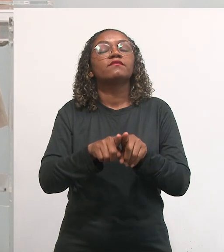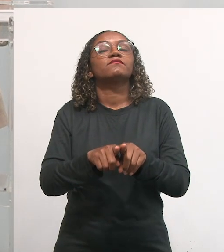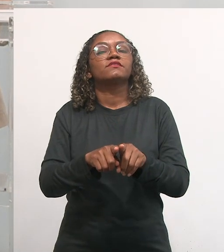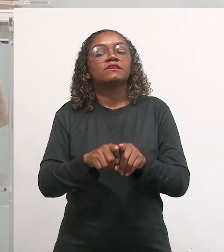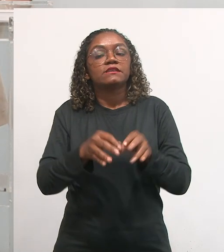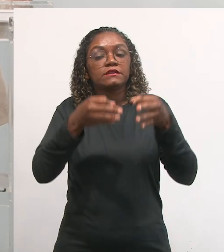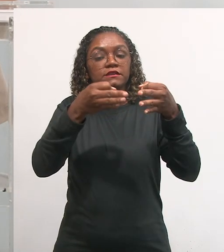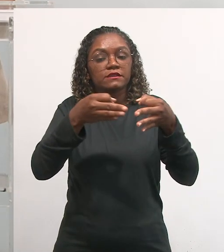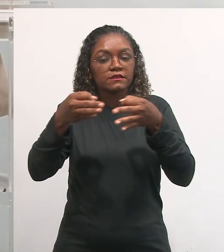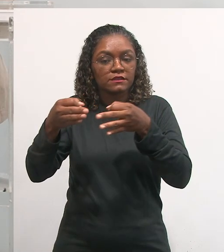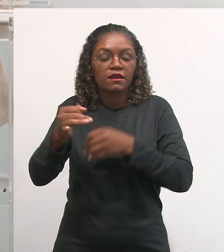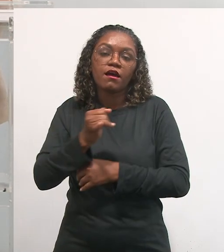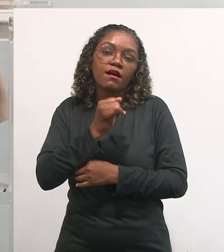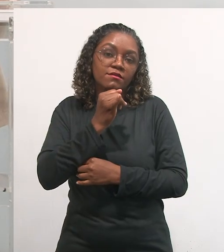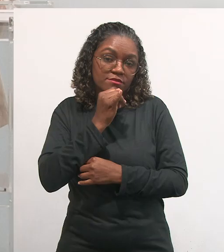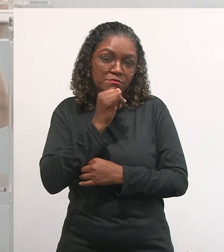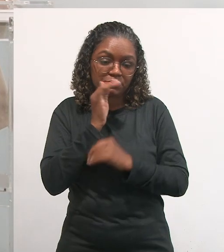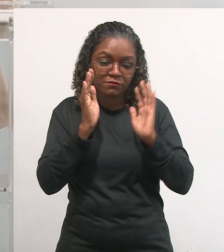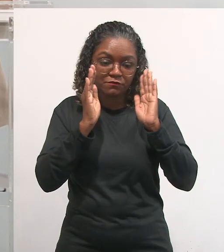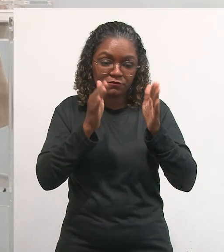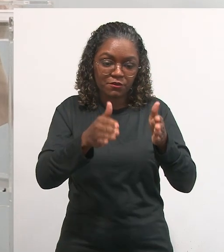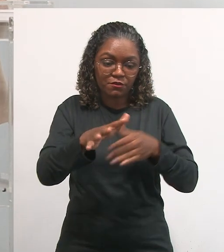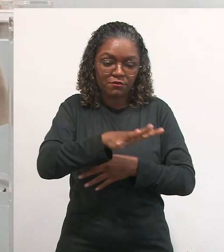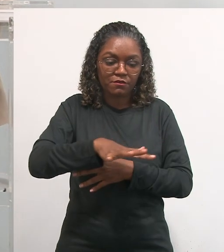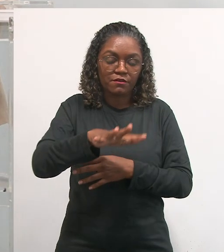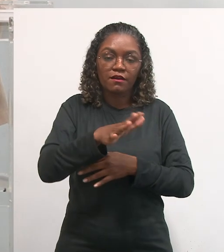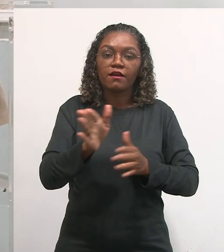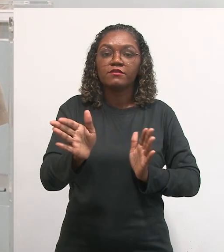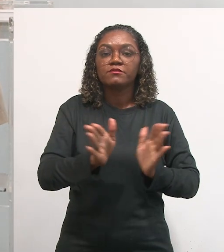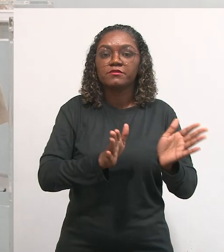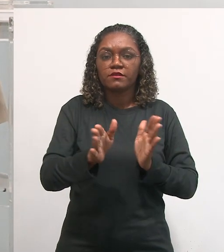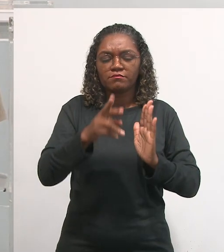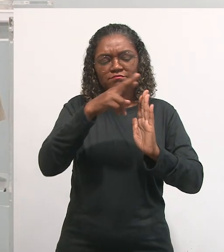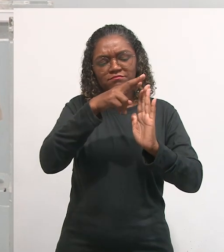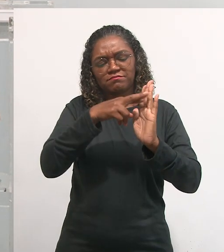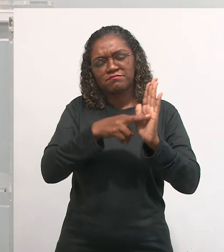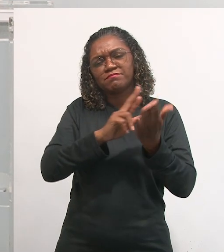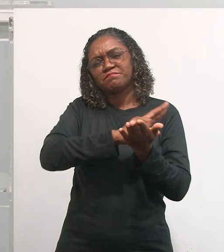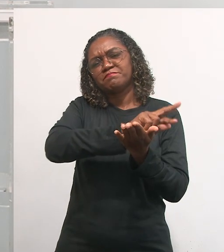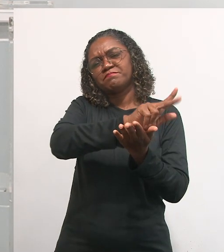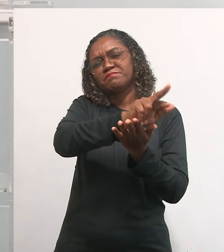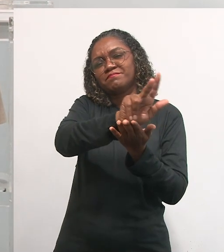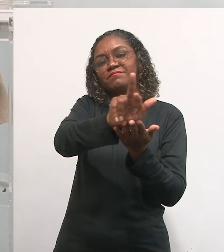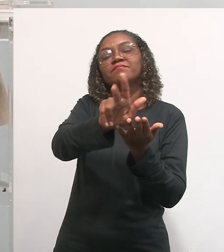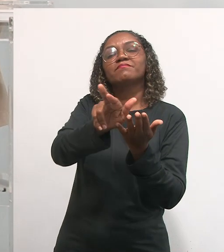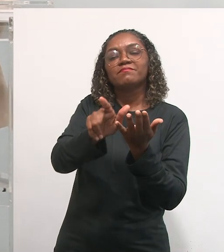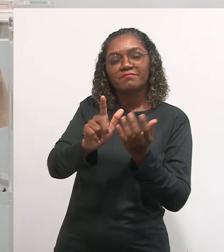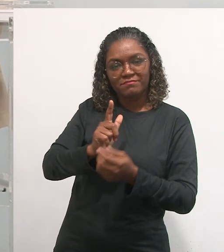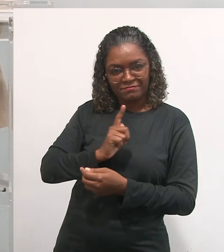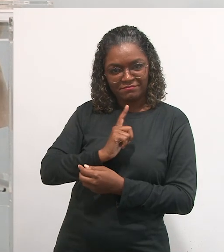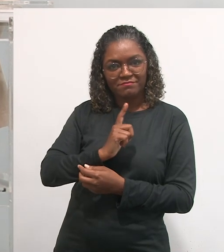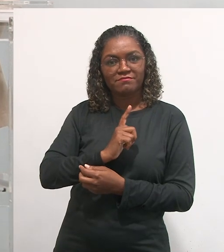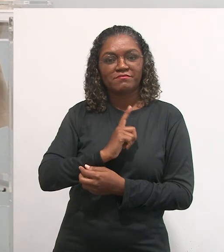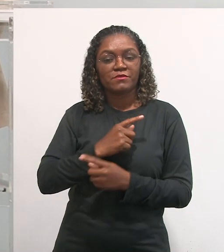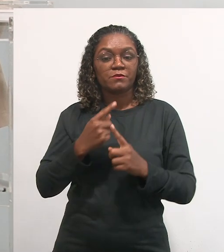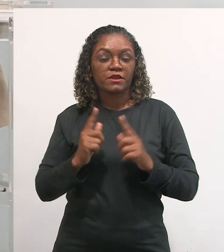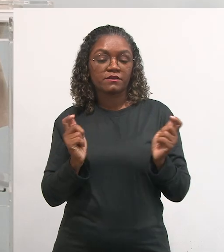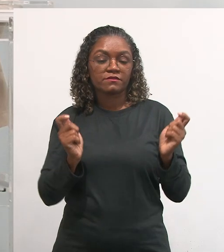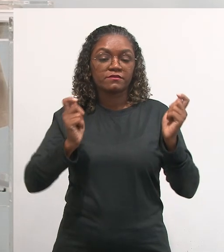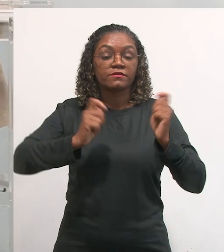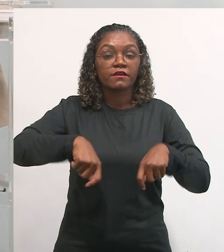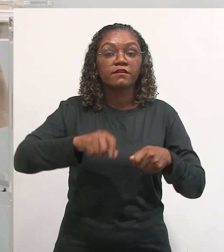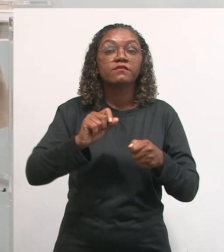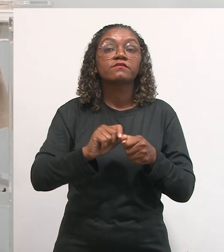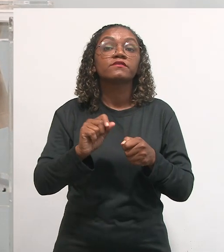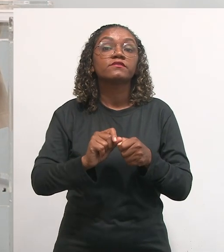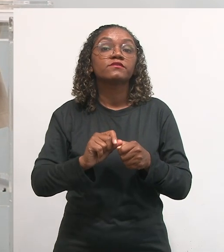gente vai ali contemplar por exemplo acessibilidade então tem várias regras que a ABNT vem aí trazendo pra gente condições de